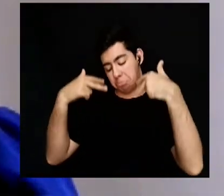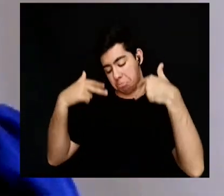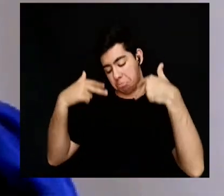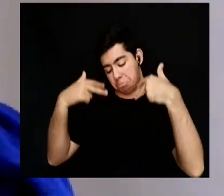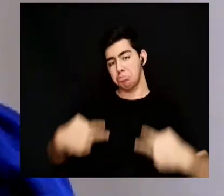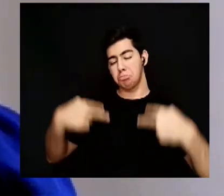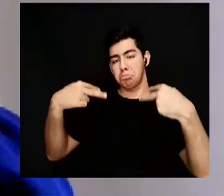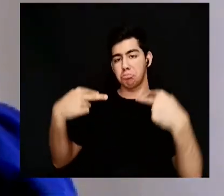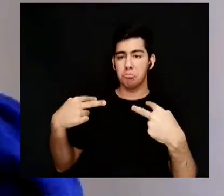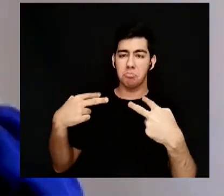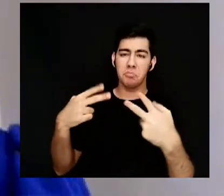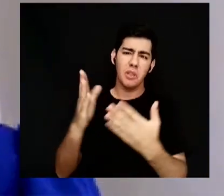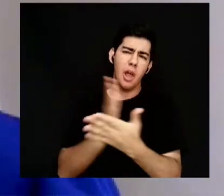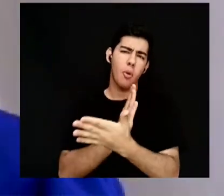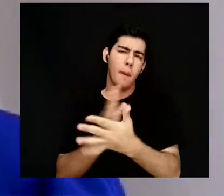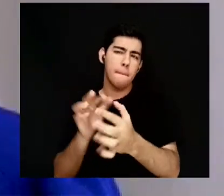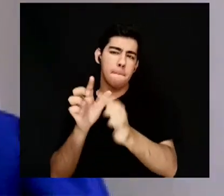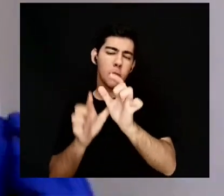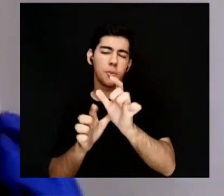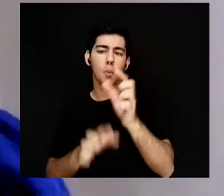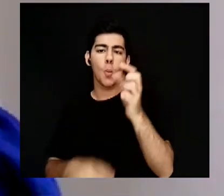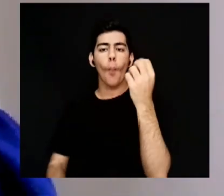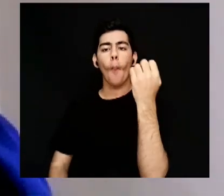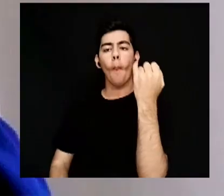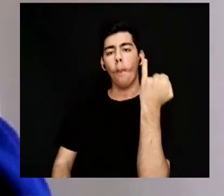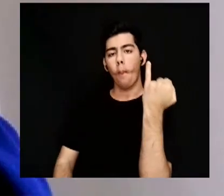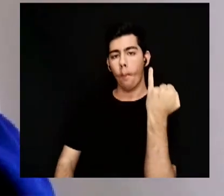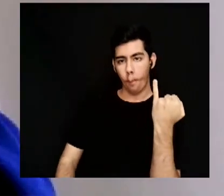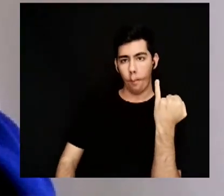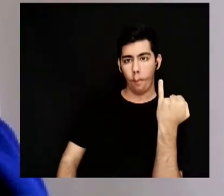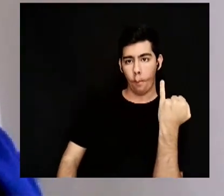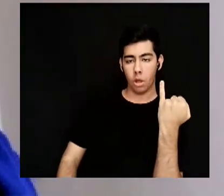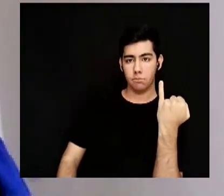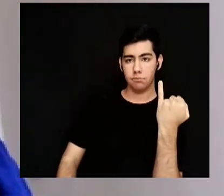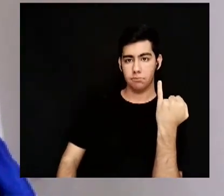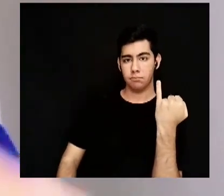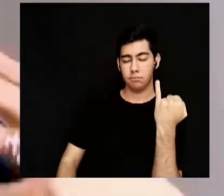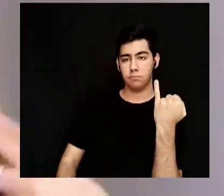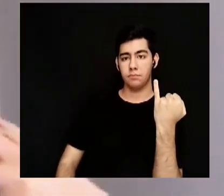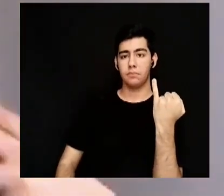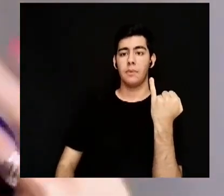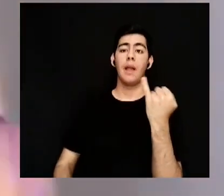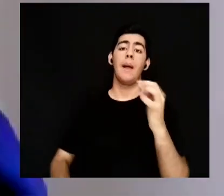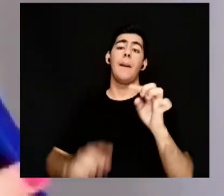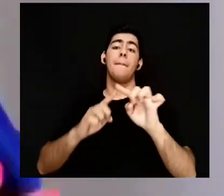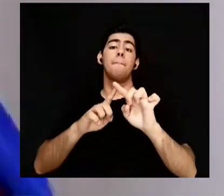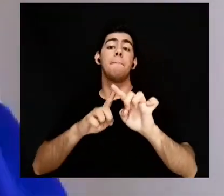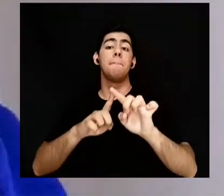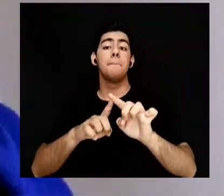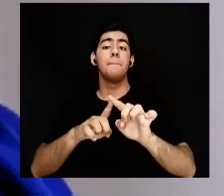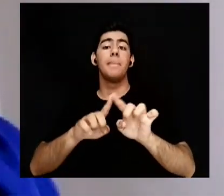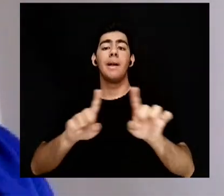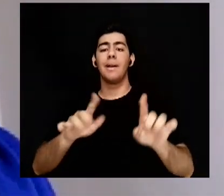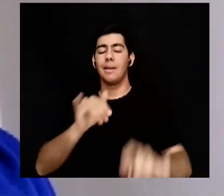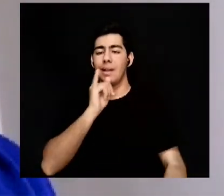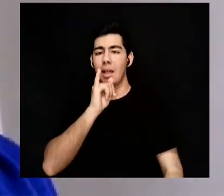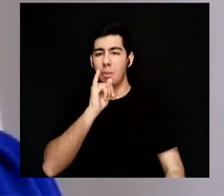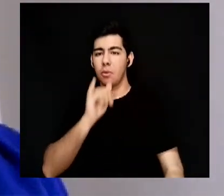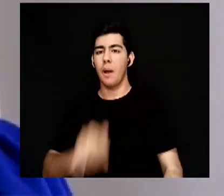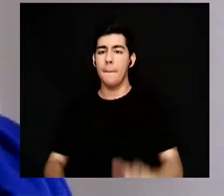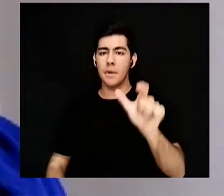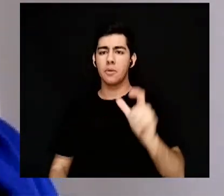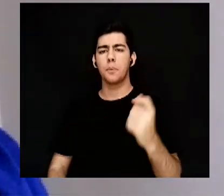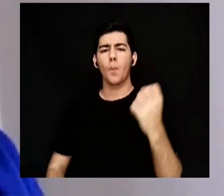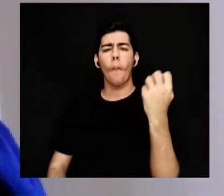magrinha, metabolicamente obeso, que considera aquelas pessoas que são muito magrinhas nos braços, nas